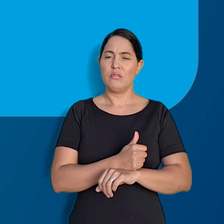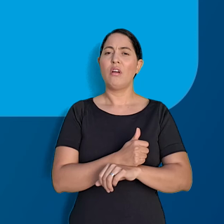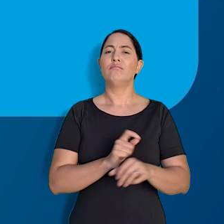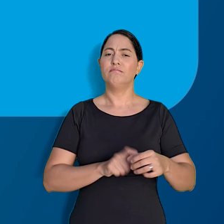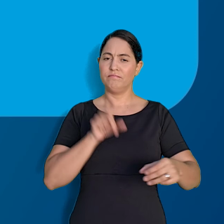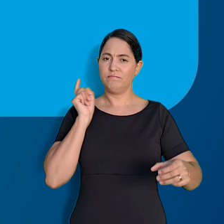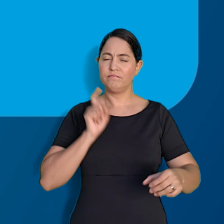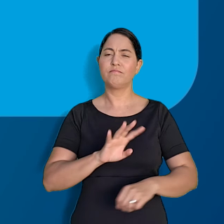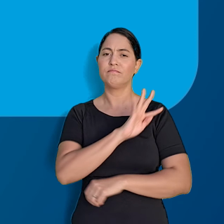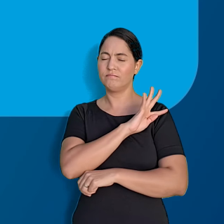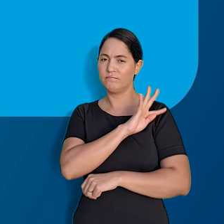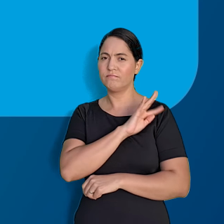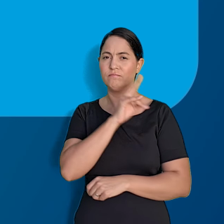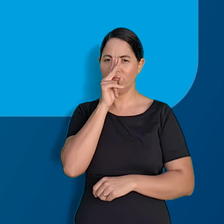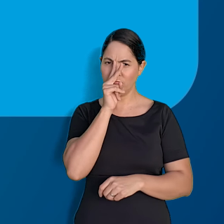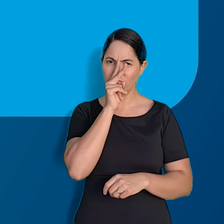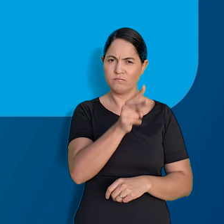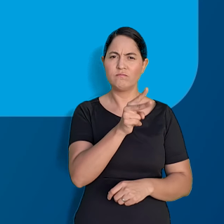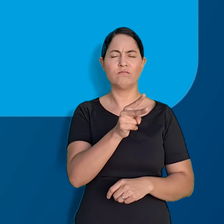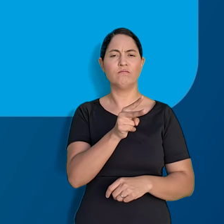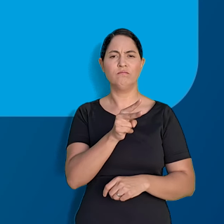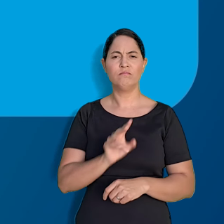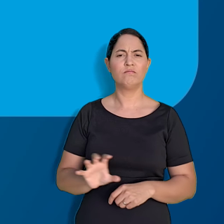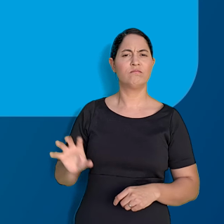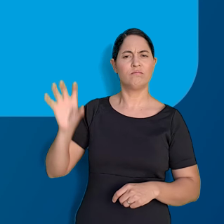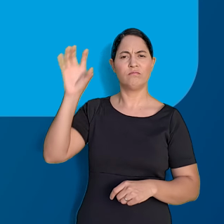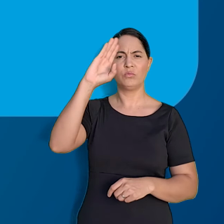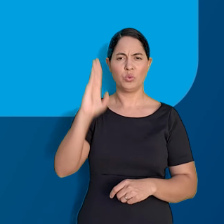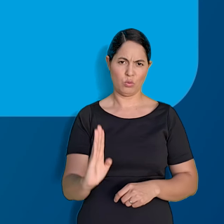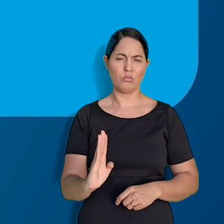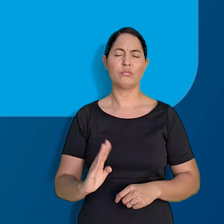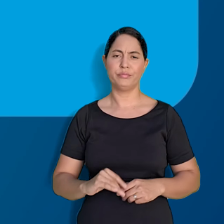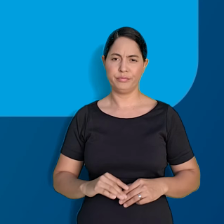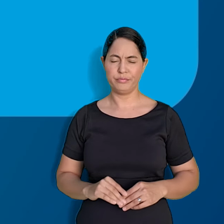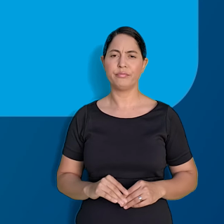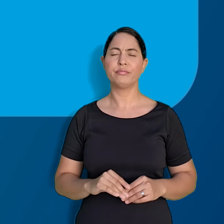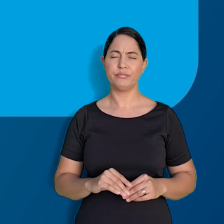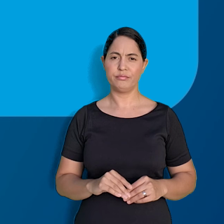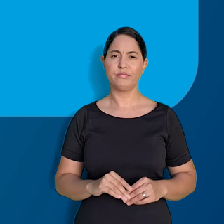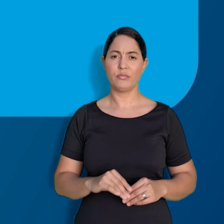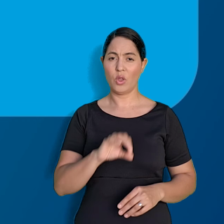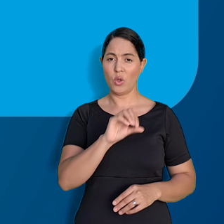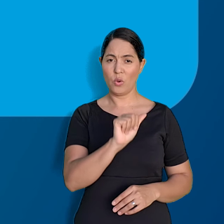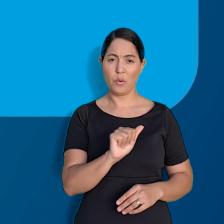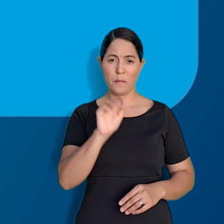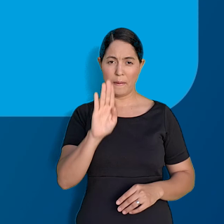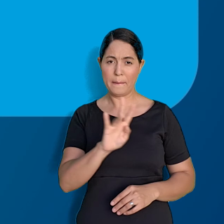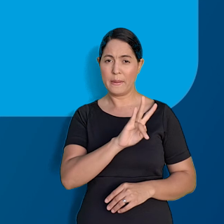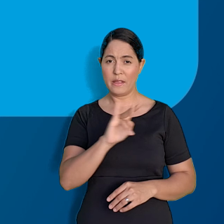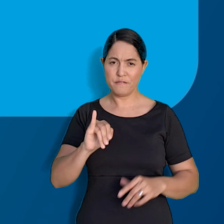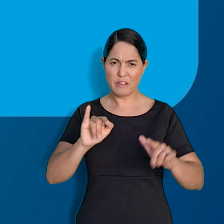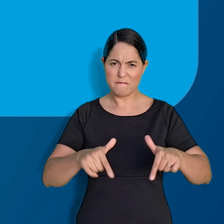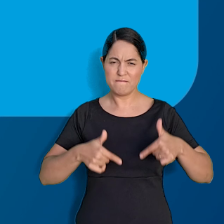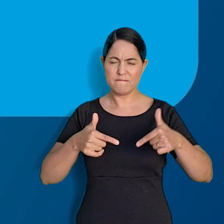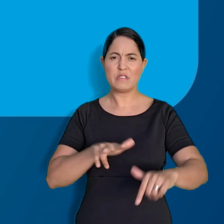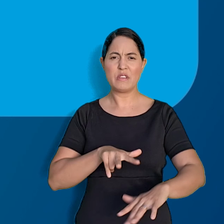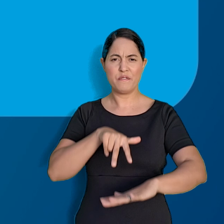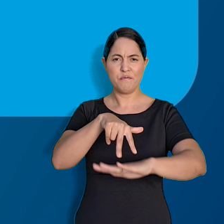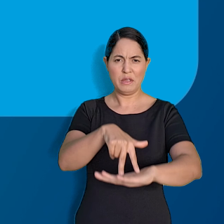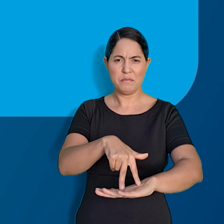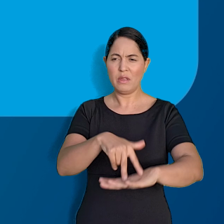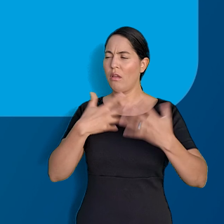independente, técnica e fortalecida em todas as regiões do país. A OAB seguirá atuando de forma firme